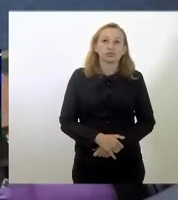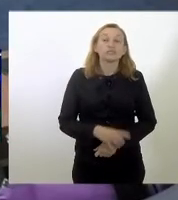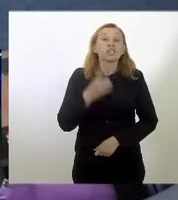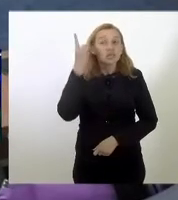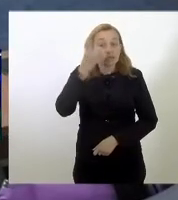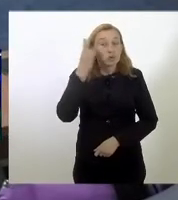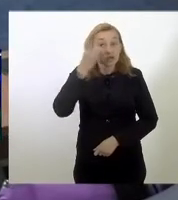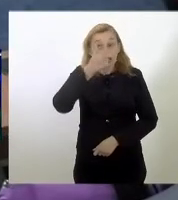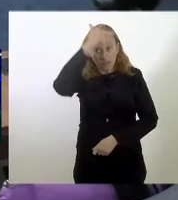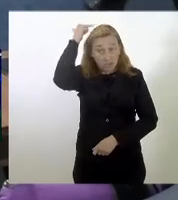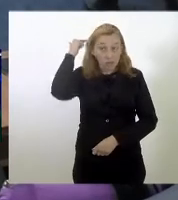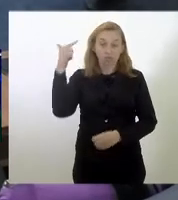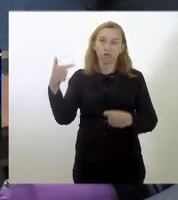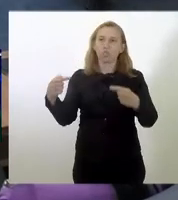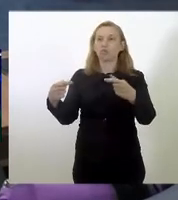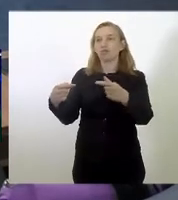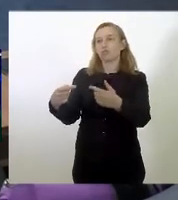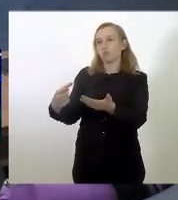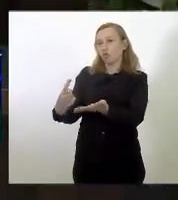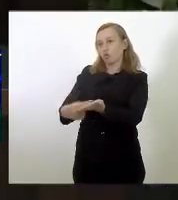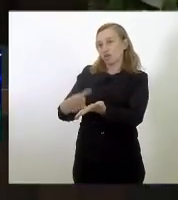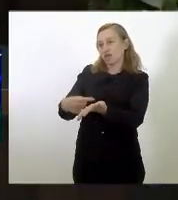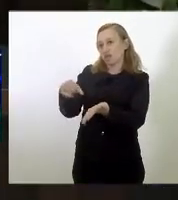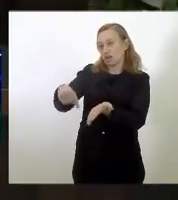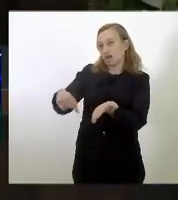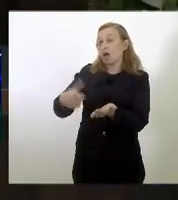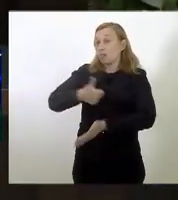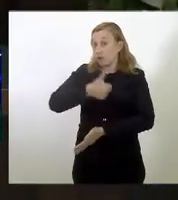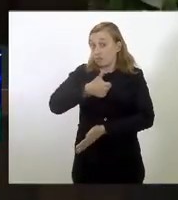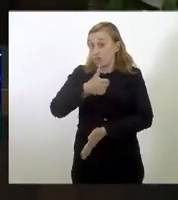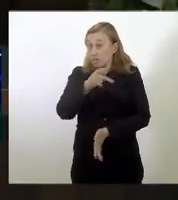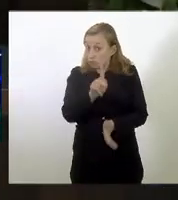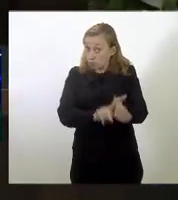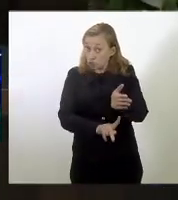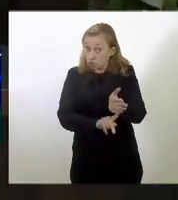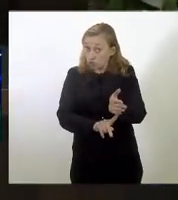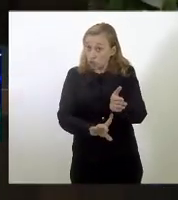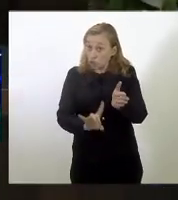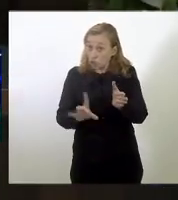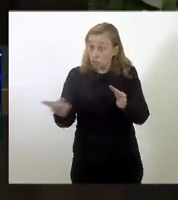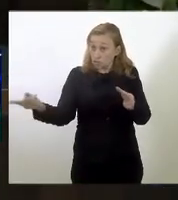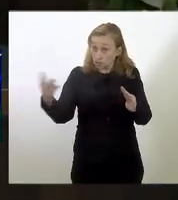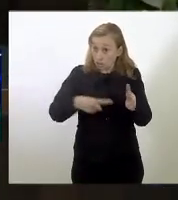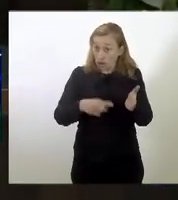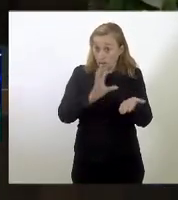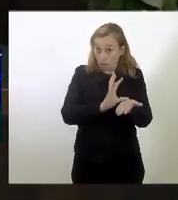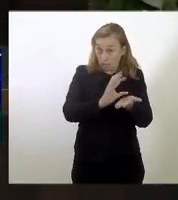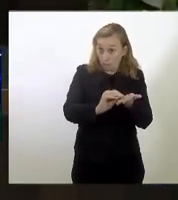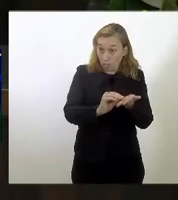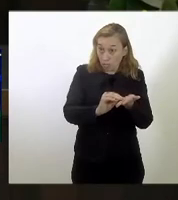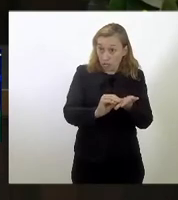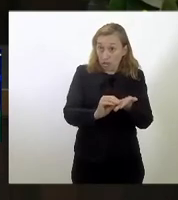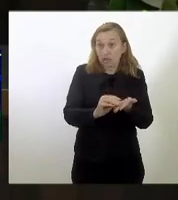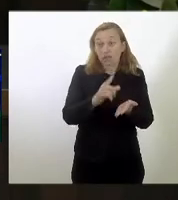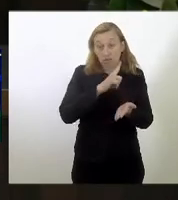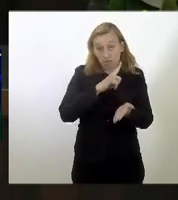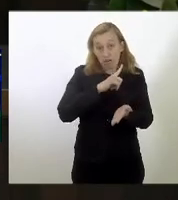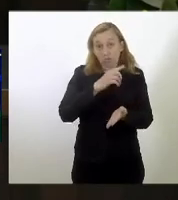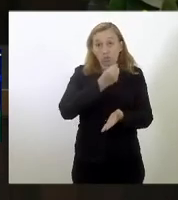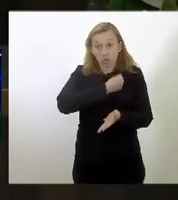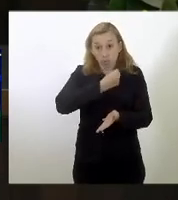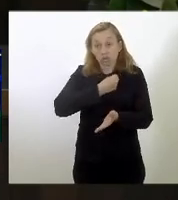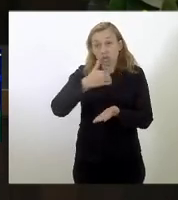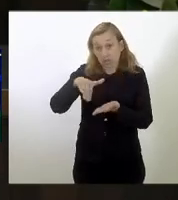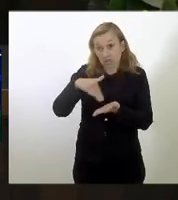Deputado Luiz, vamos fazer um acordo? Primeiro, esse projeto só vem à pauta se nós tivermos algum número da Secretaria de